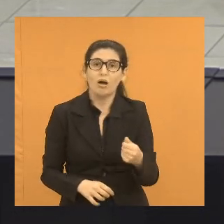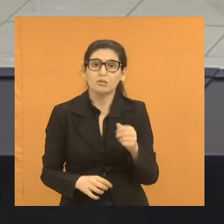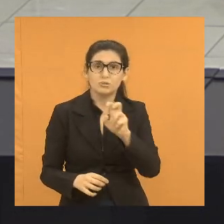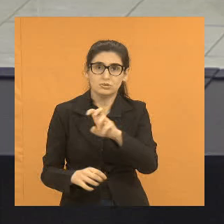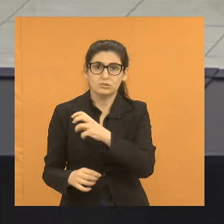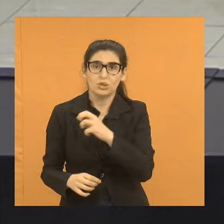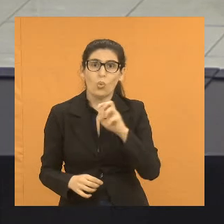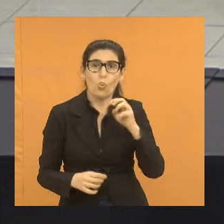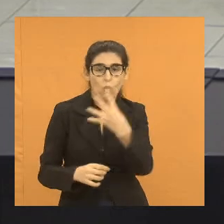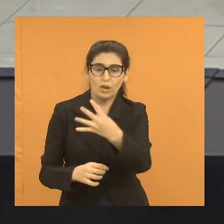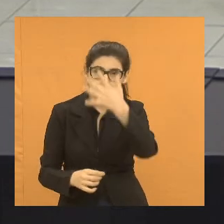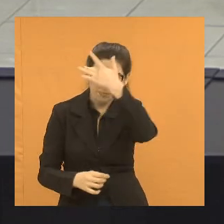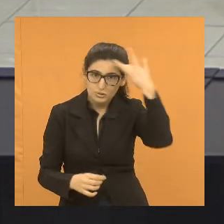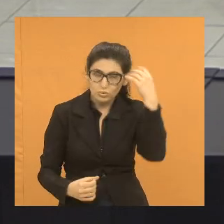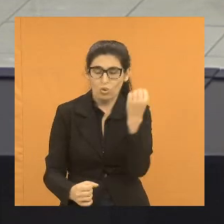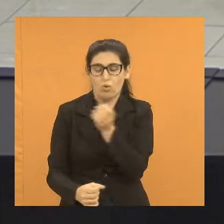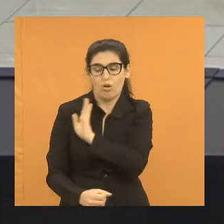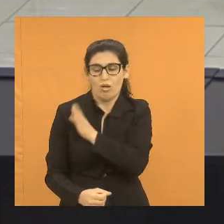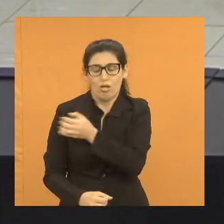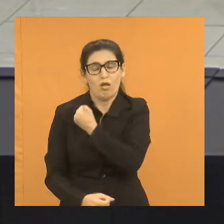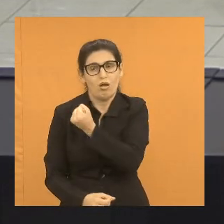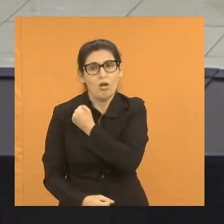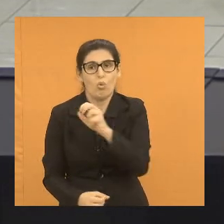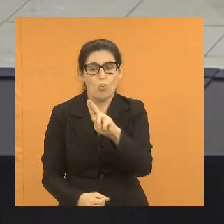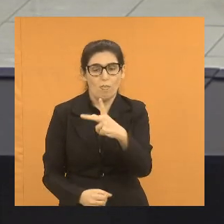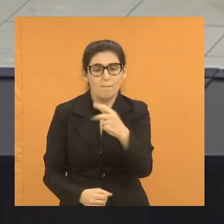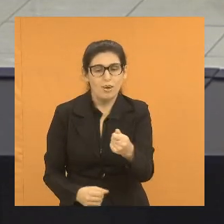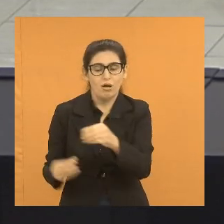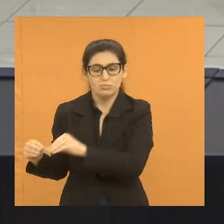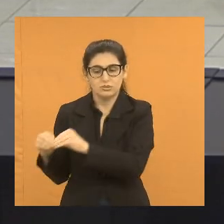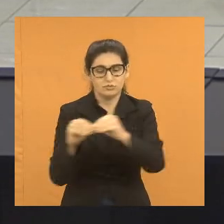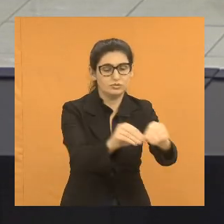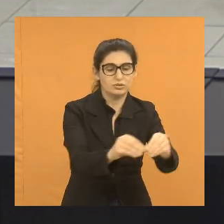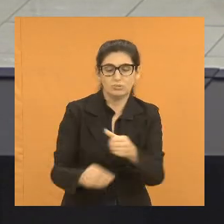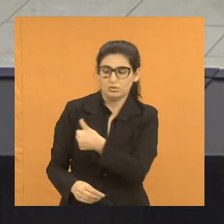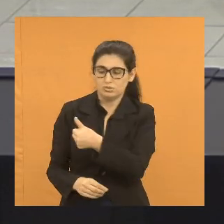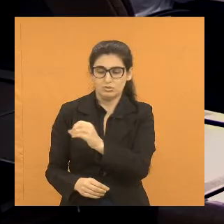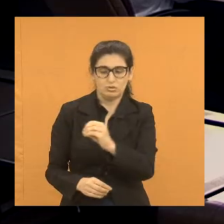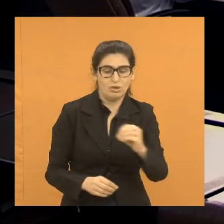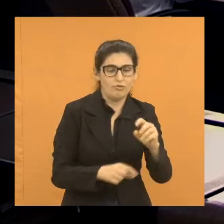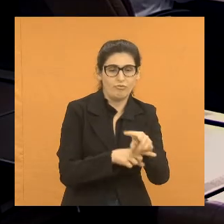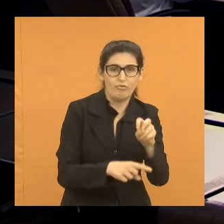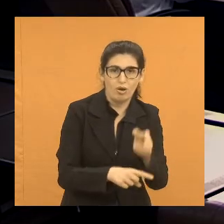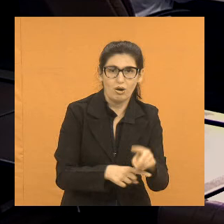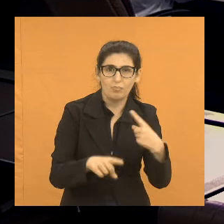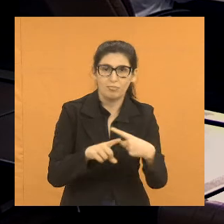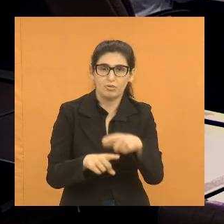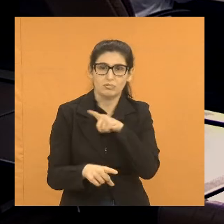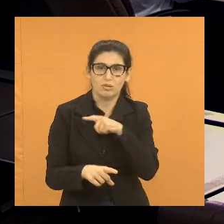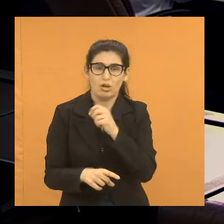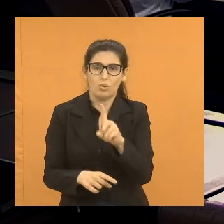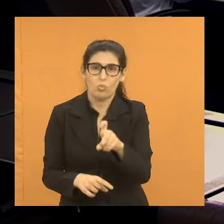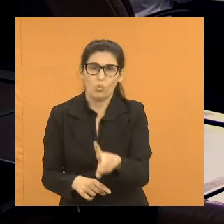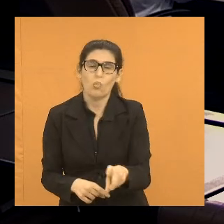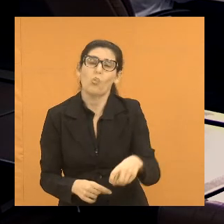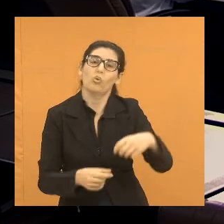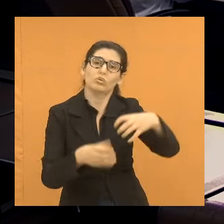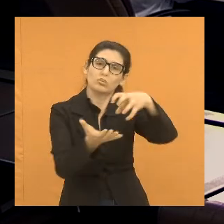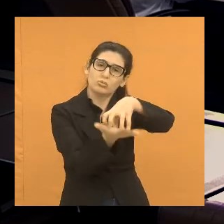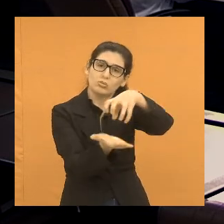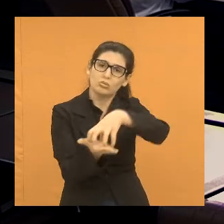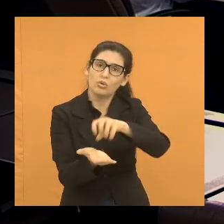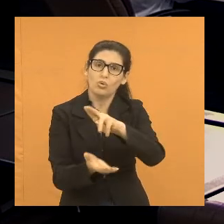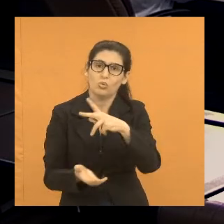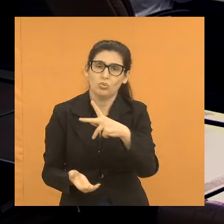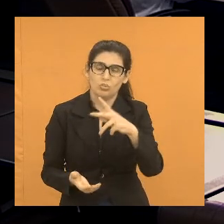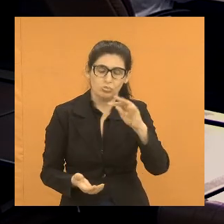4 infartados no UPA para serem transferidos sem vaga, porque nós temos uma única UTI, precisamos, até o final desse mandato,